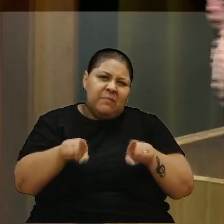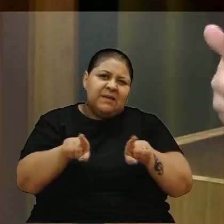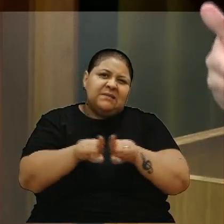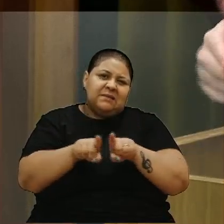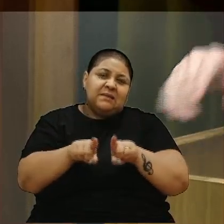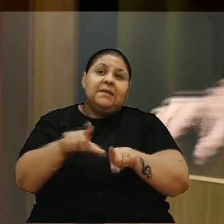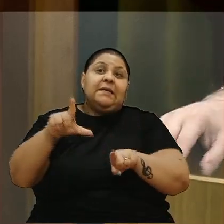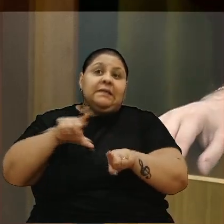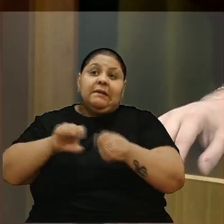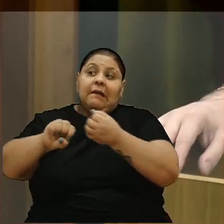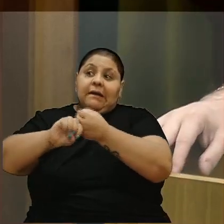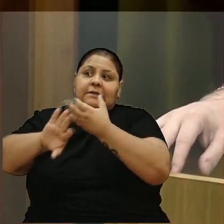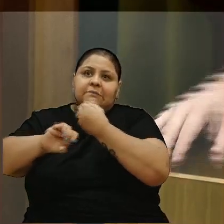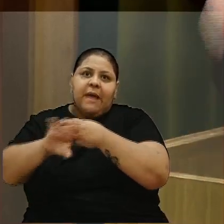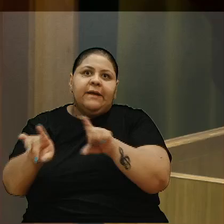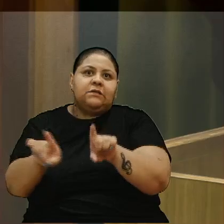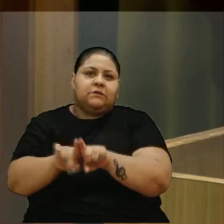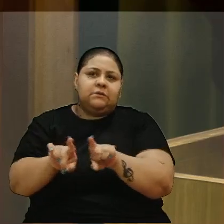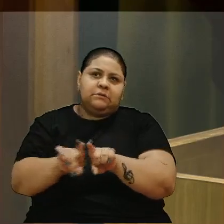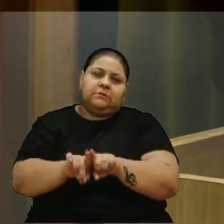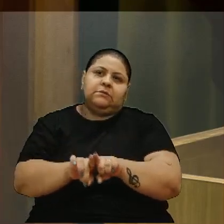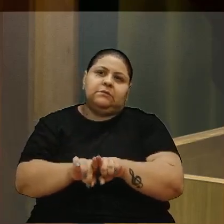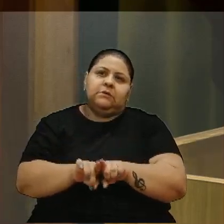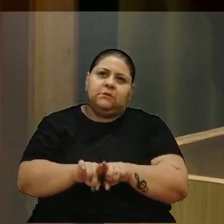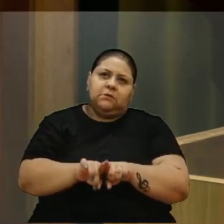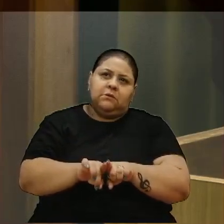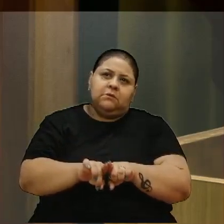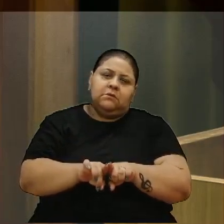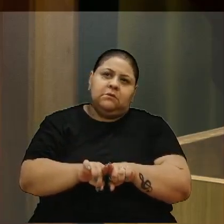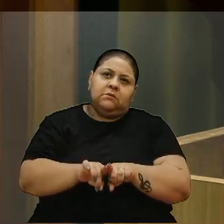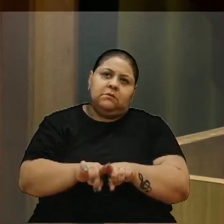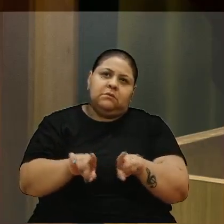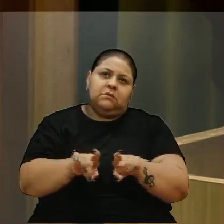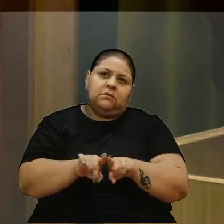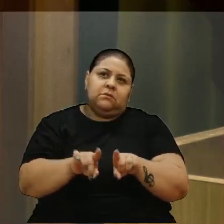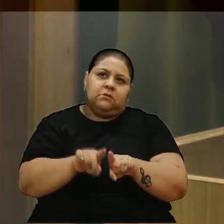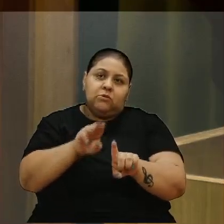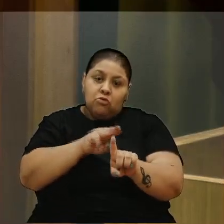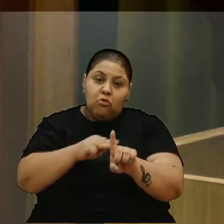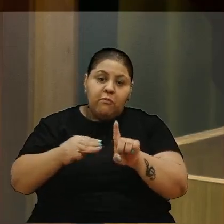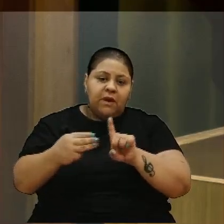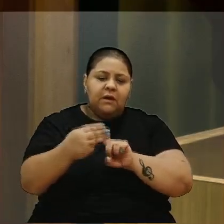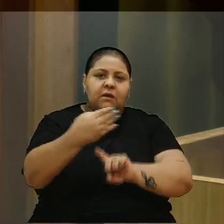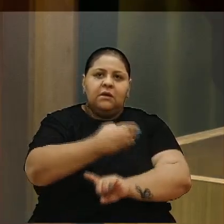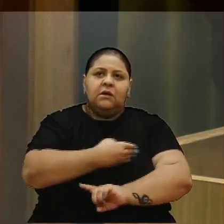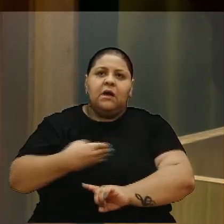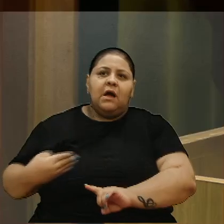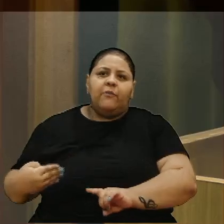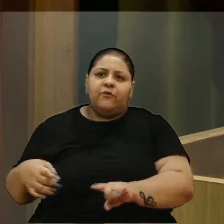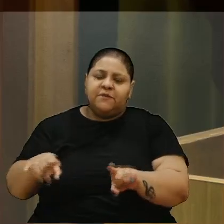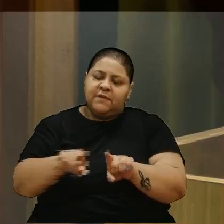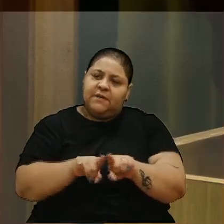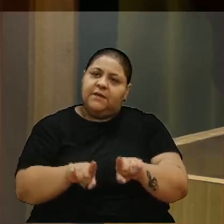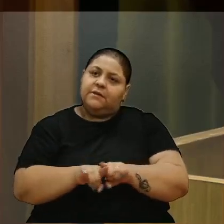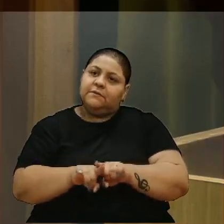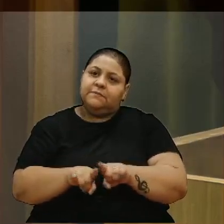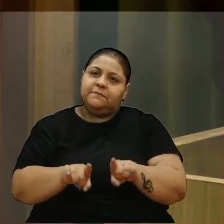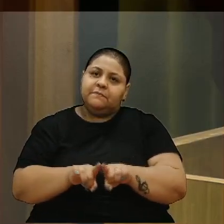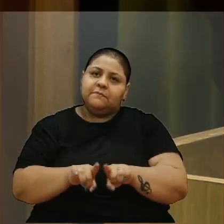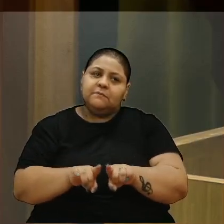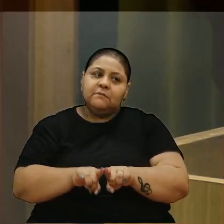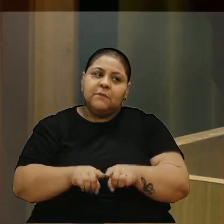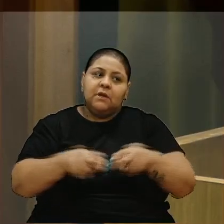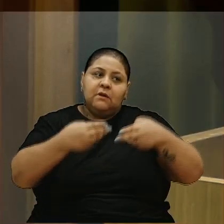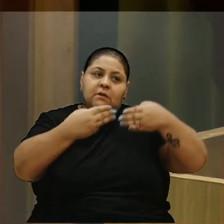a SMED. Vai abarcar um mercado público. Vai abarcar um